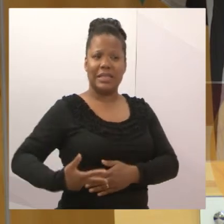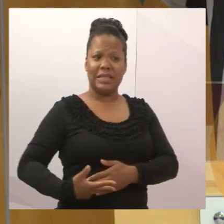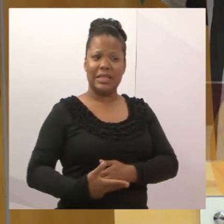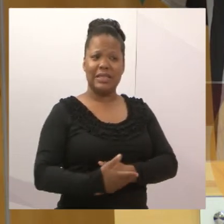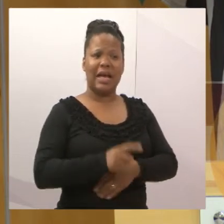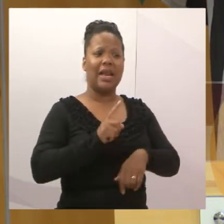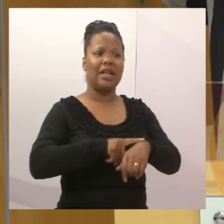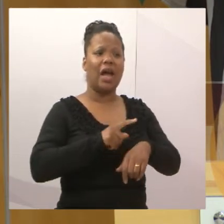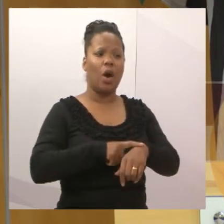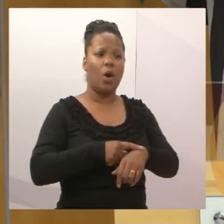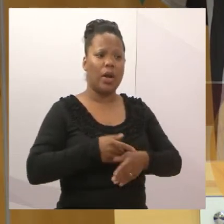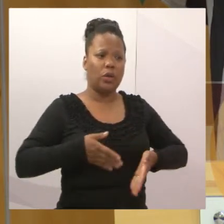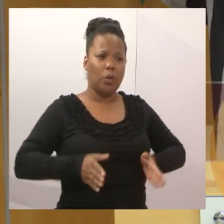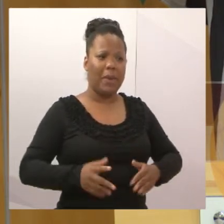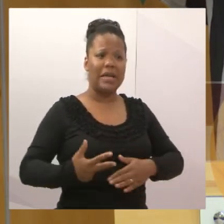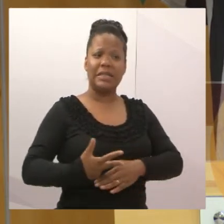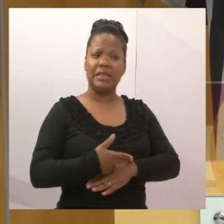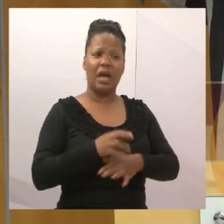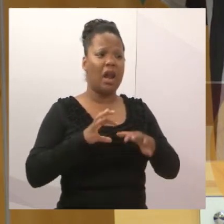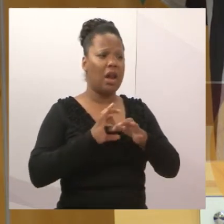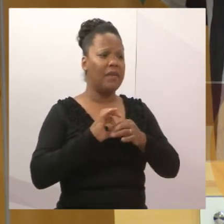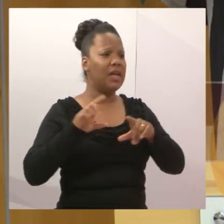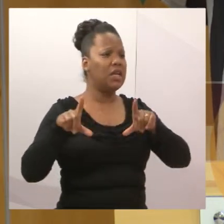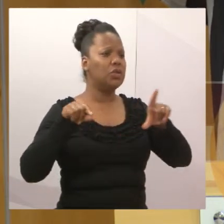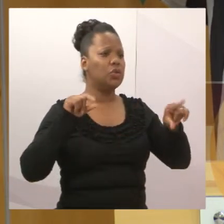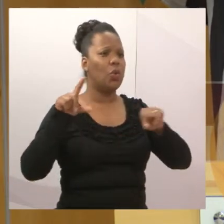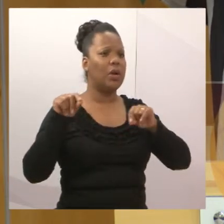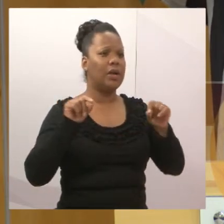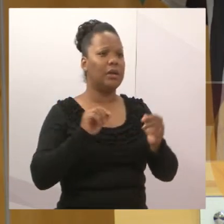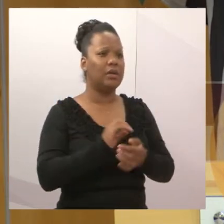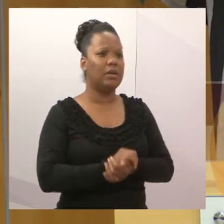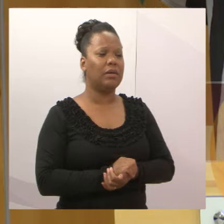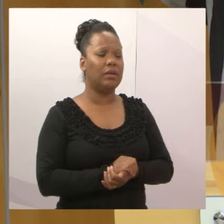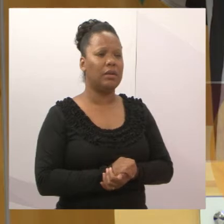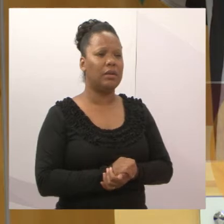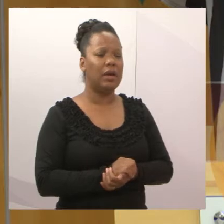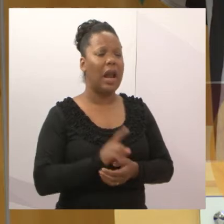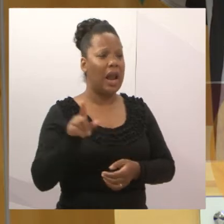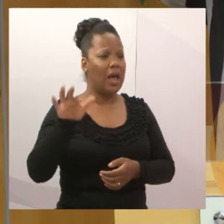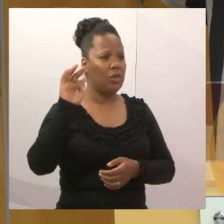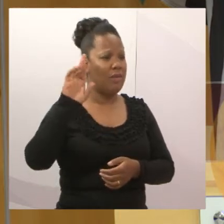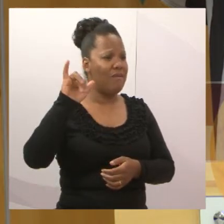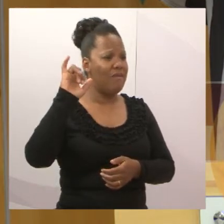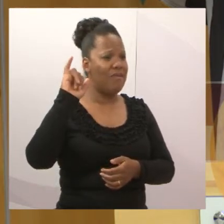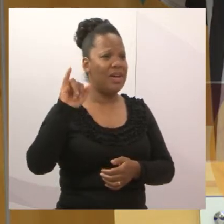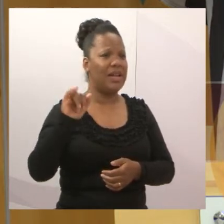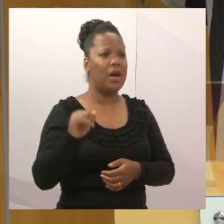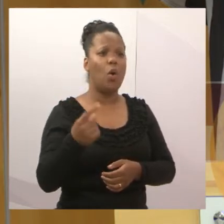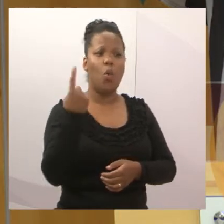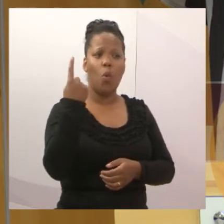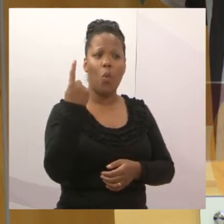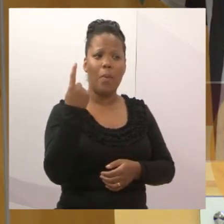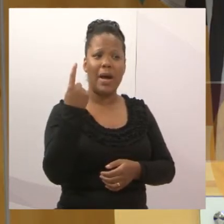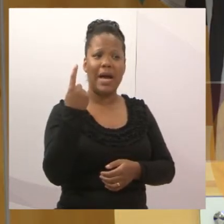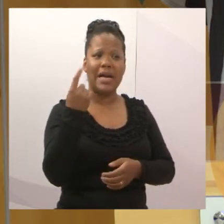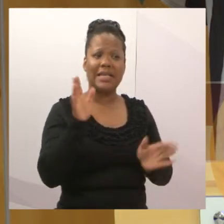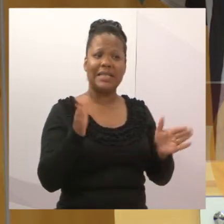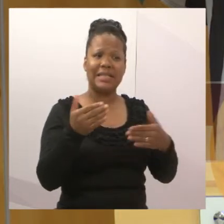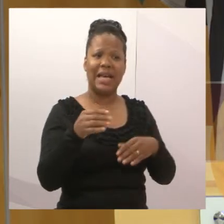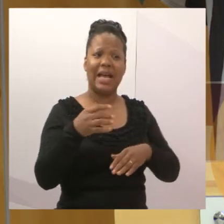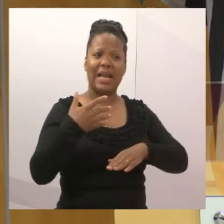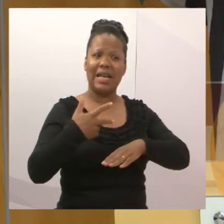do parto. Eu acho ótimo, eu acho correto. Só que a gente não tem, lá no São Francisco, nós temos uma sala de cesariana.